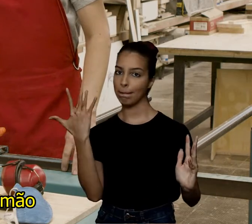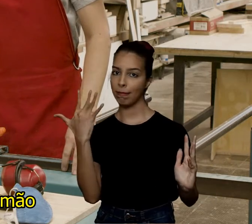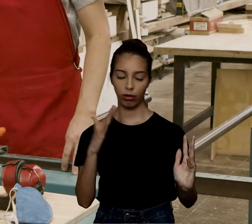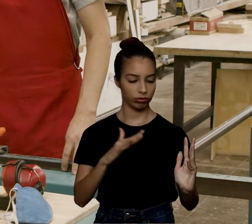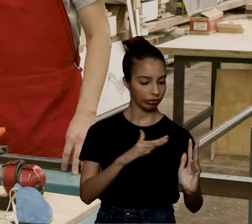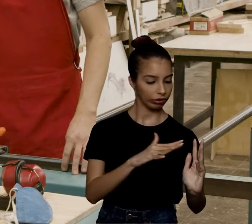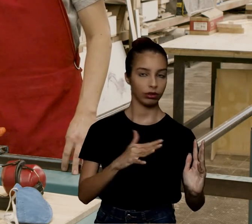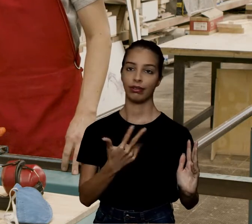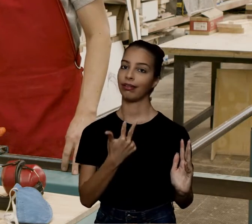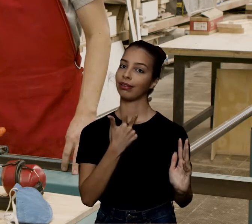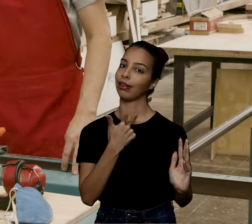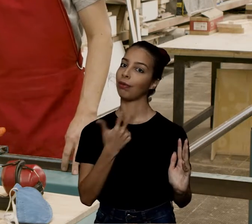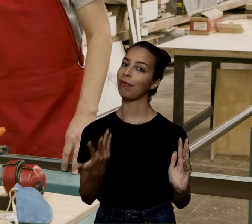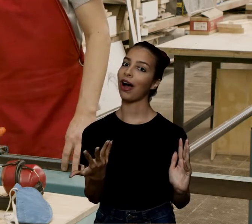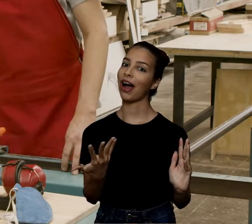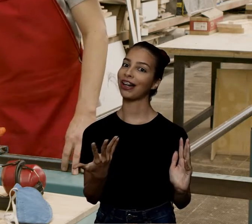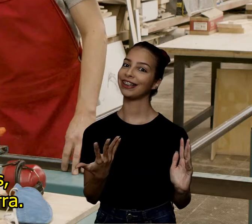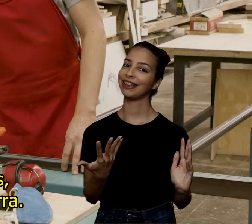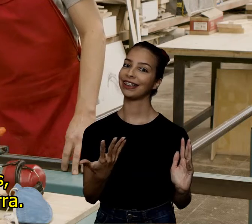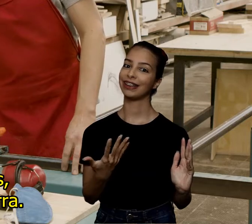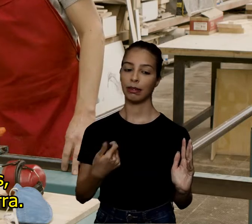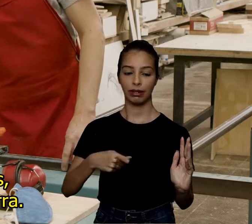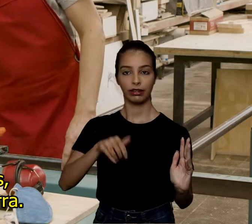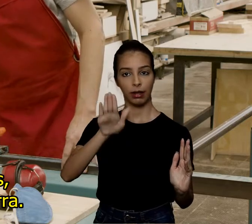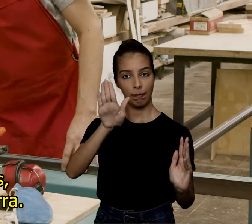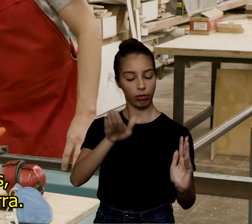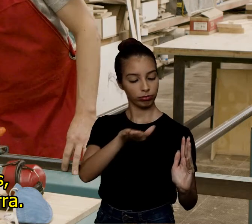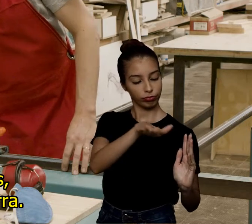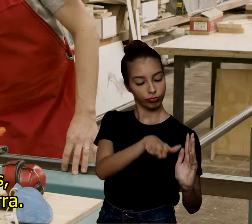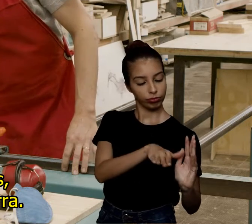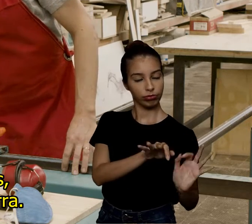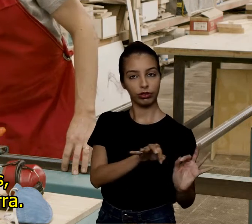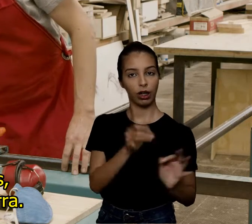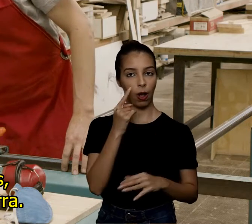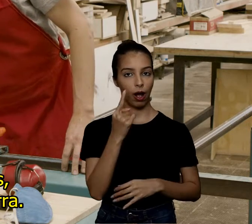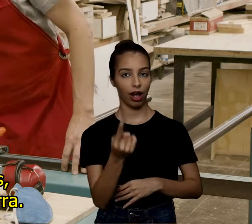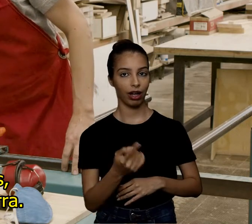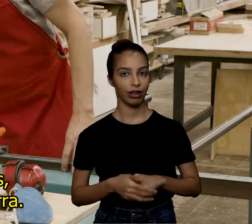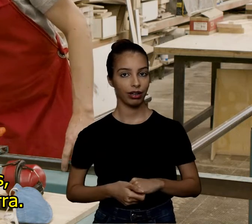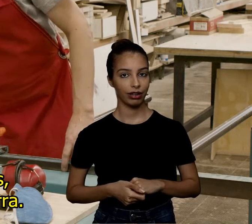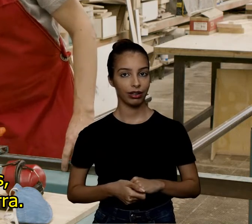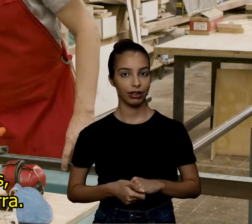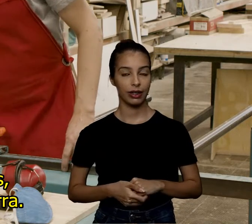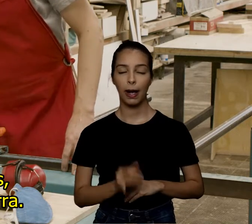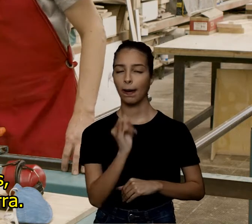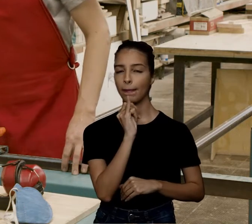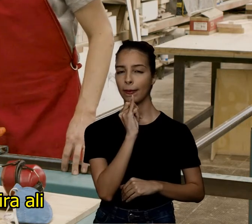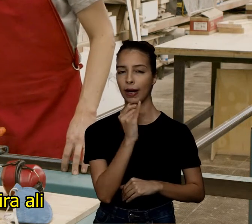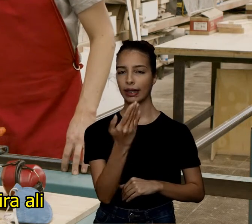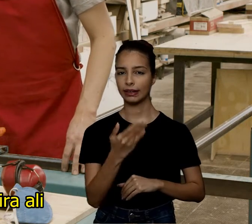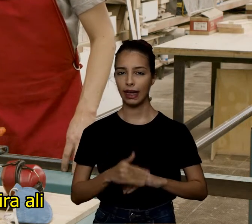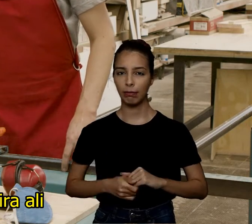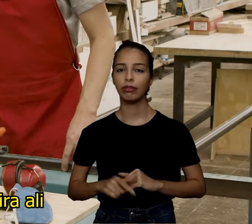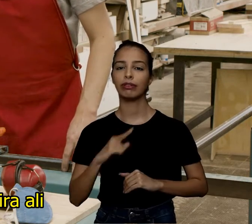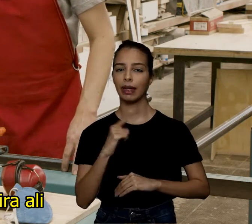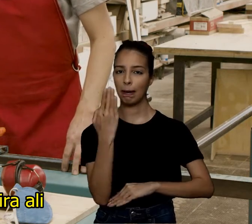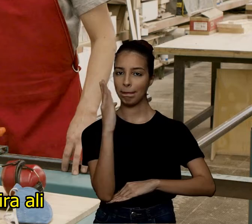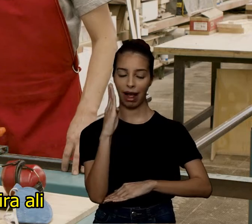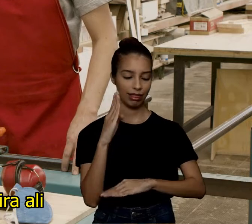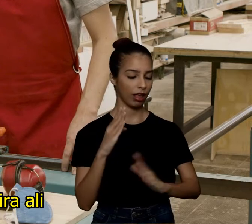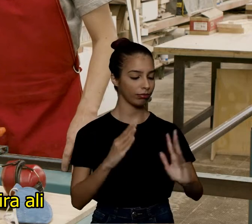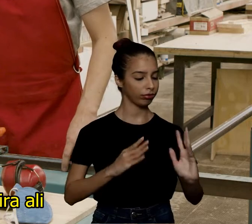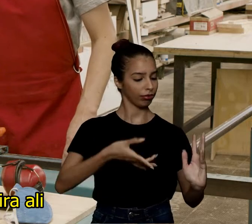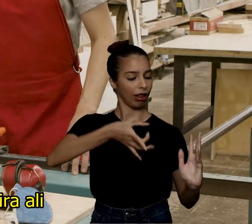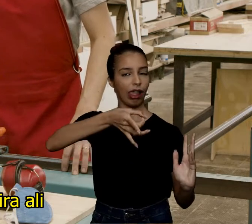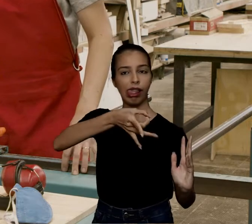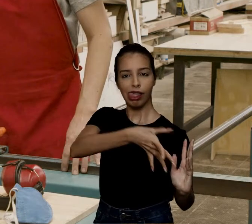nossa mão próximo da serra, a menos de pelo menos 1 palmo de distância da serra. Então, por exemplo, eu deixei esse